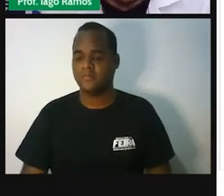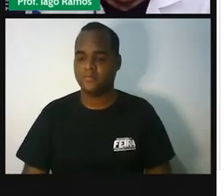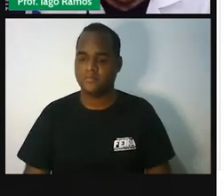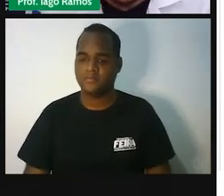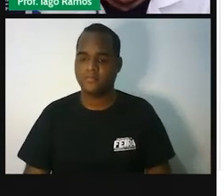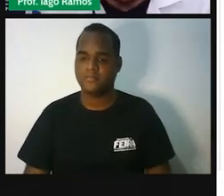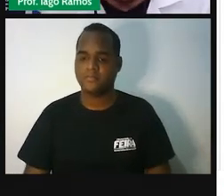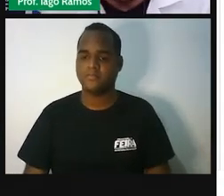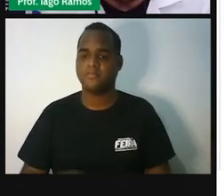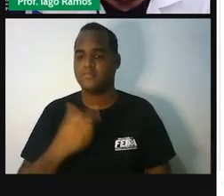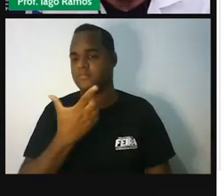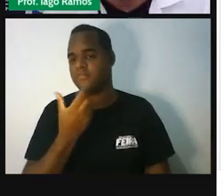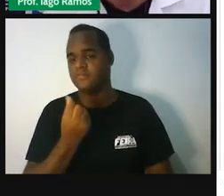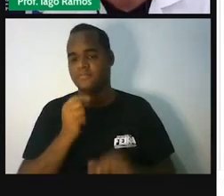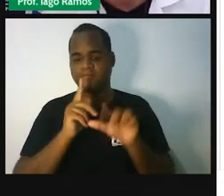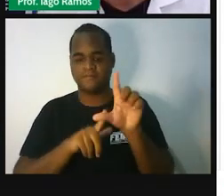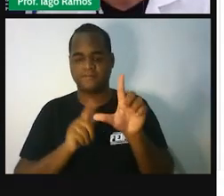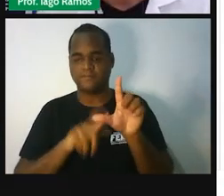26 letras.